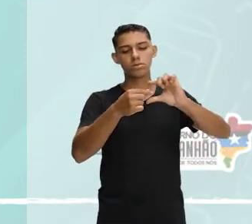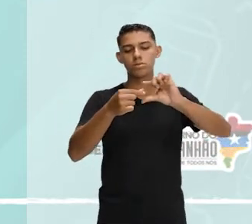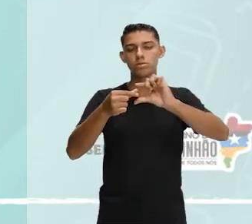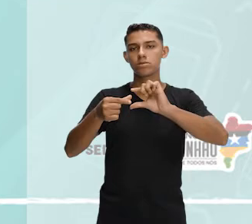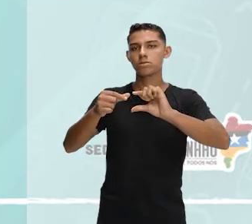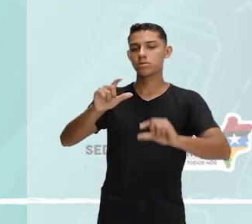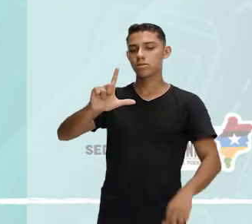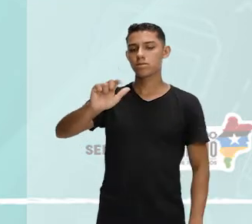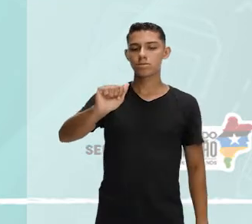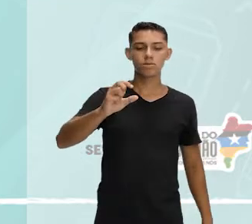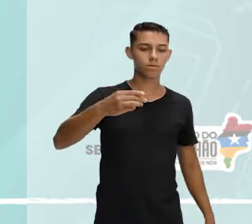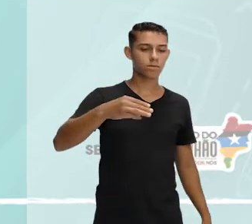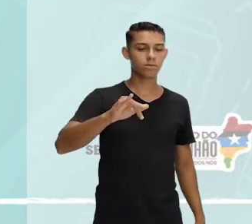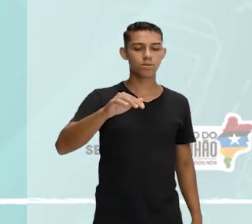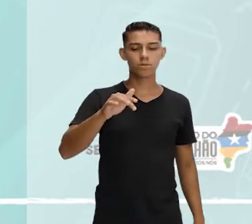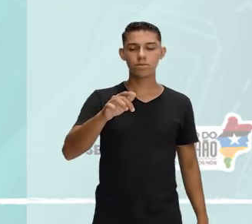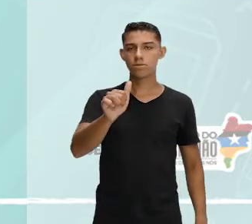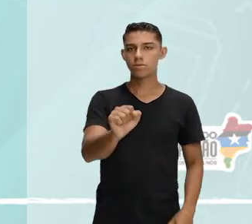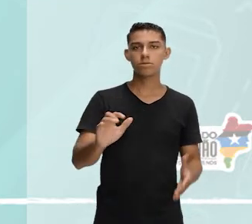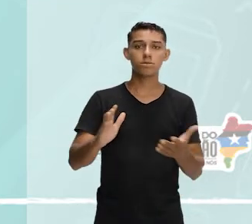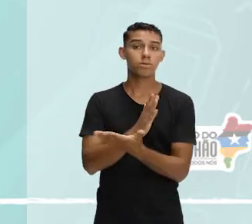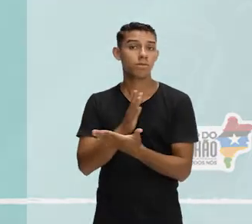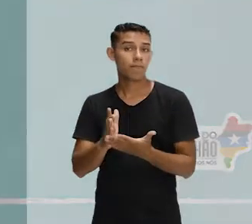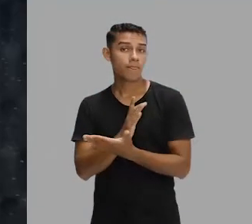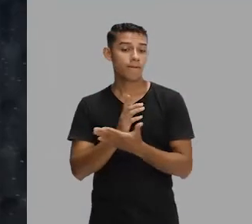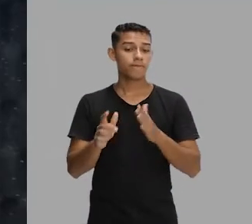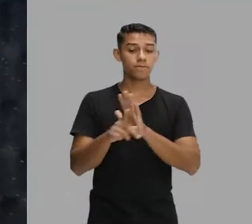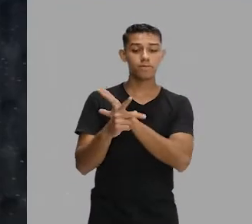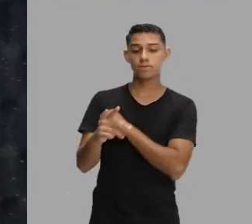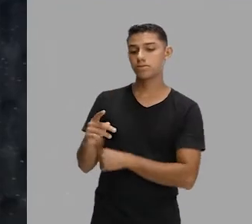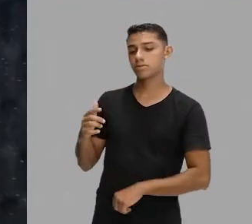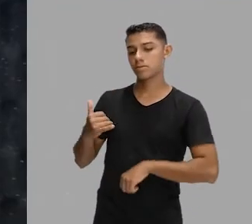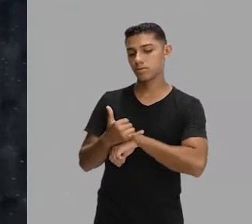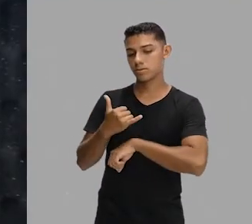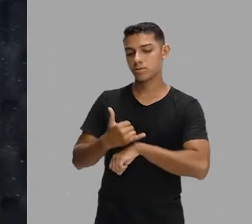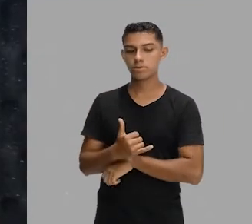temos algumas propriedades dos metais.